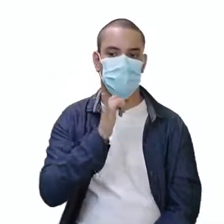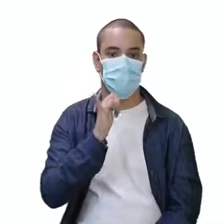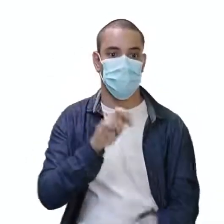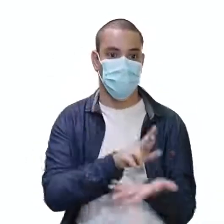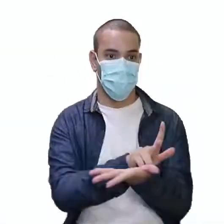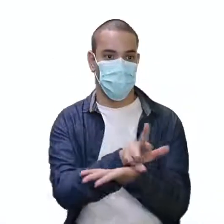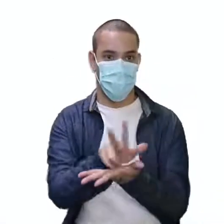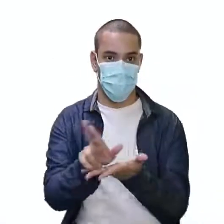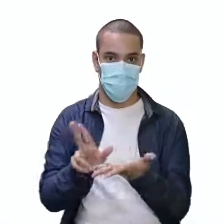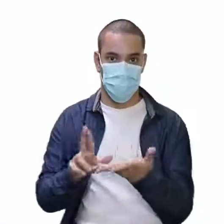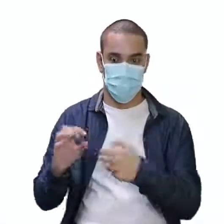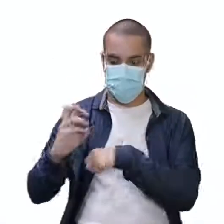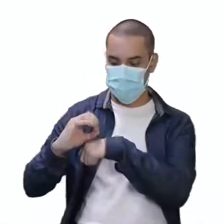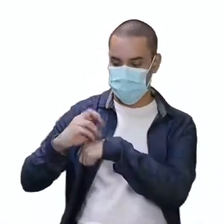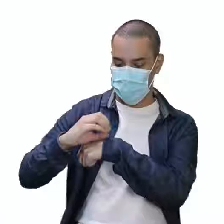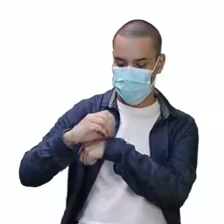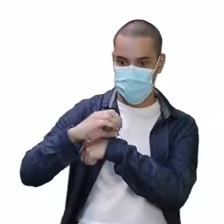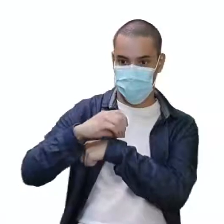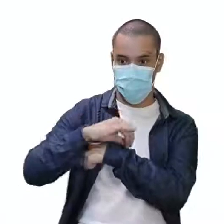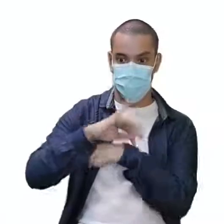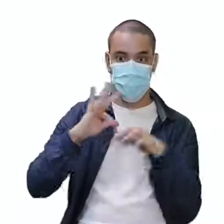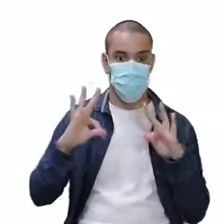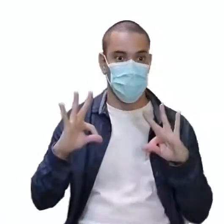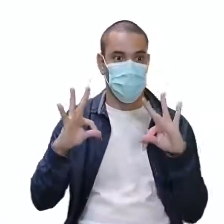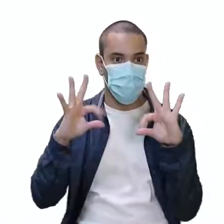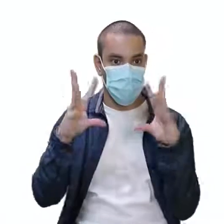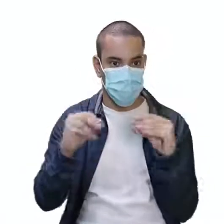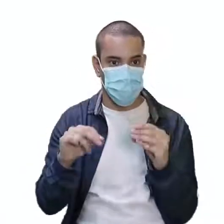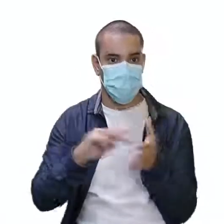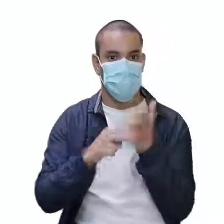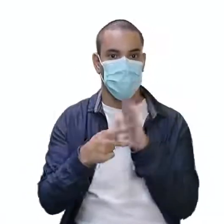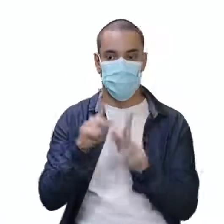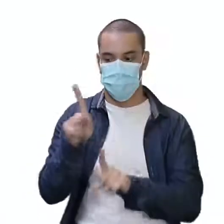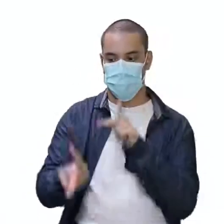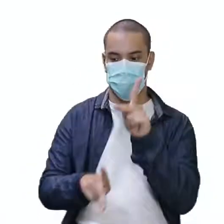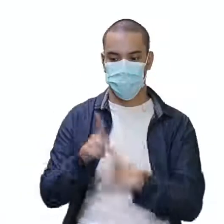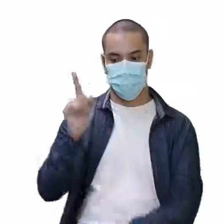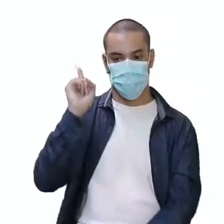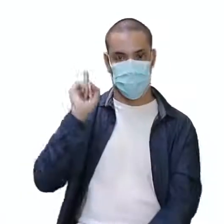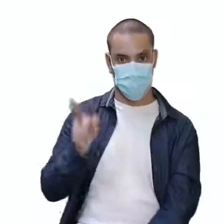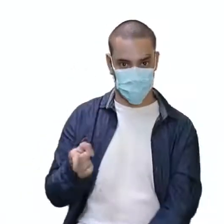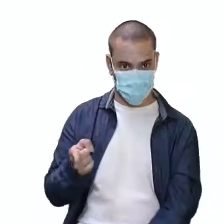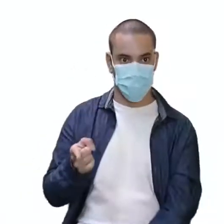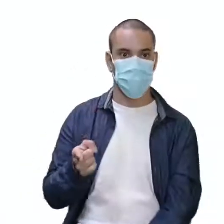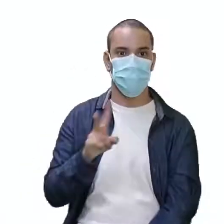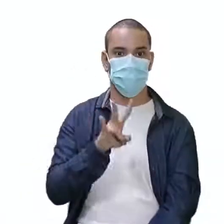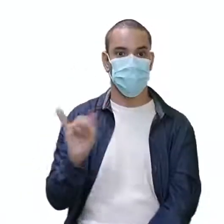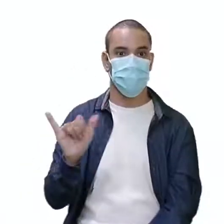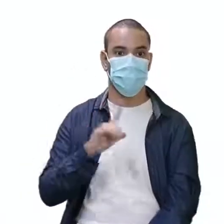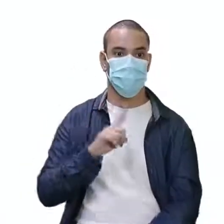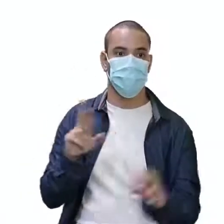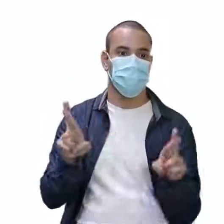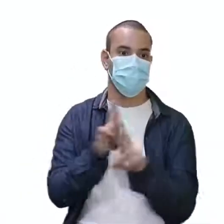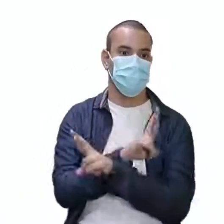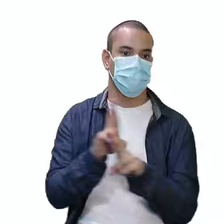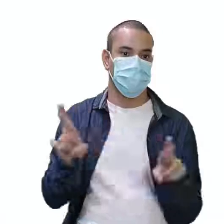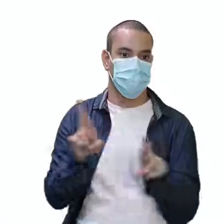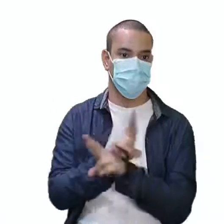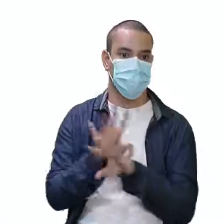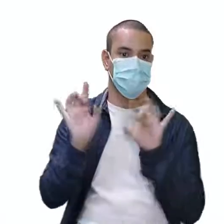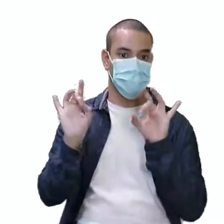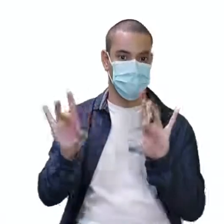várias formiguinhas, todas indivíduos de uma população. Então, vão manter relações